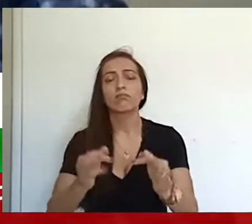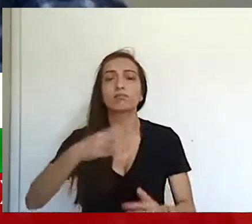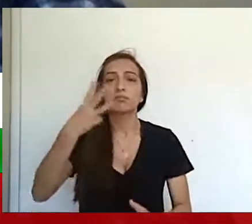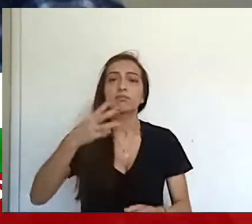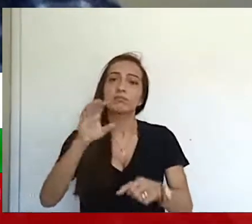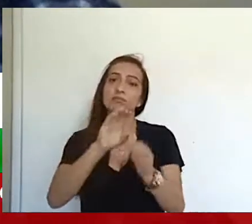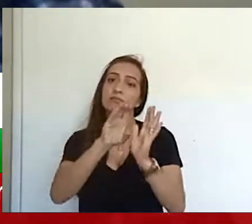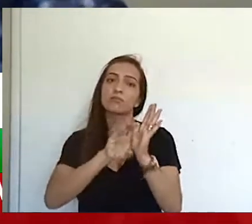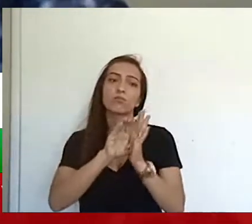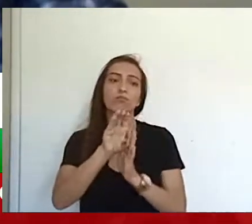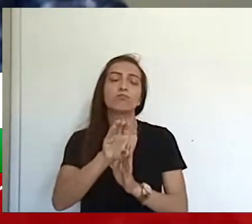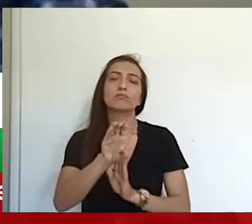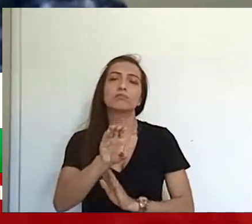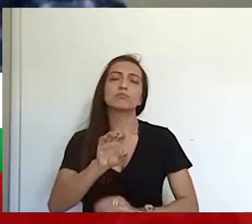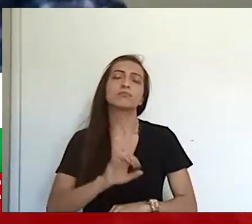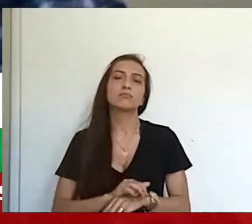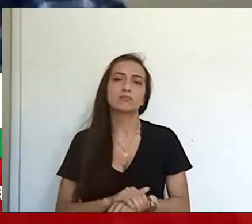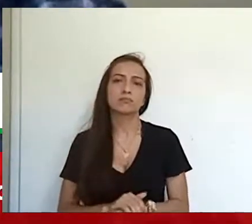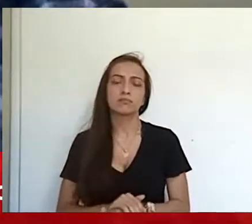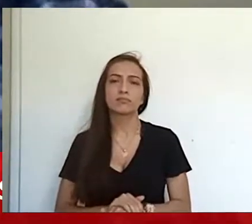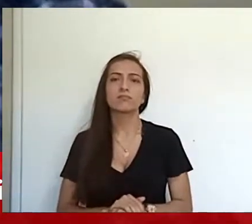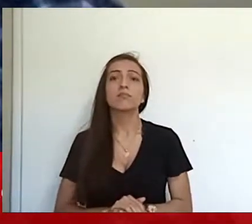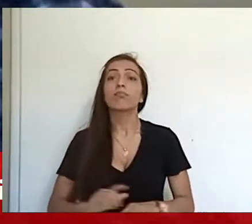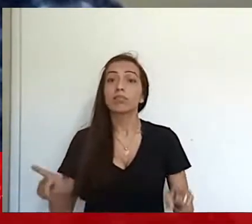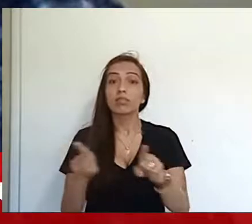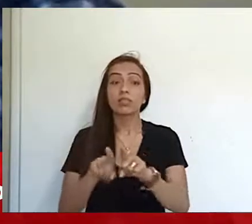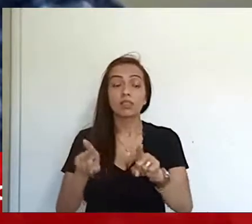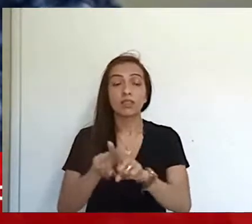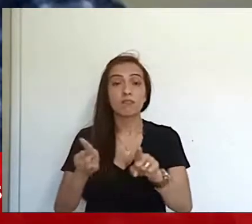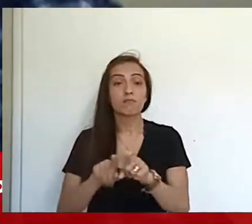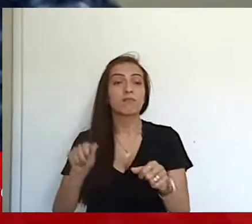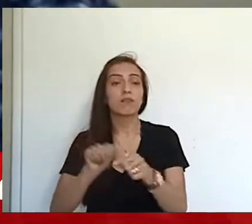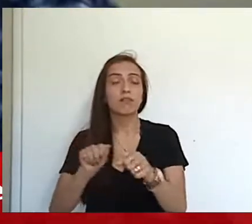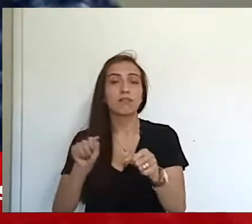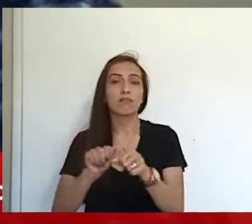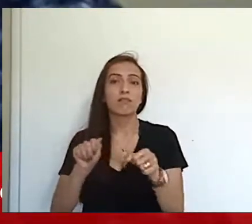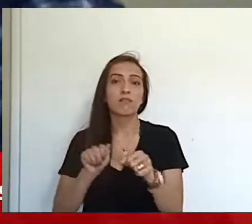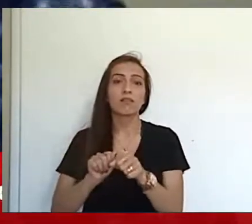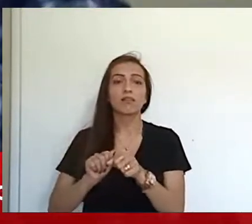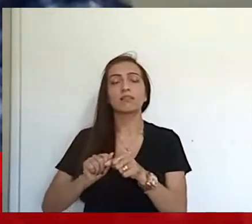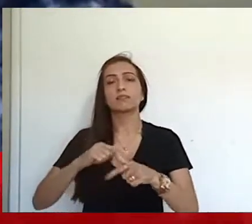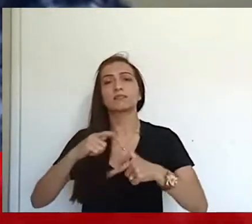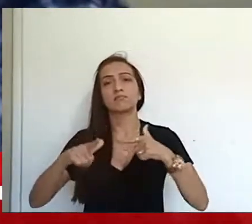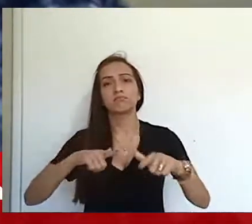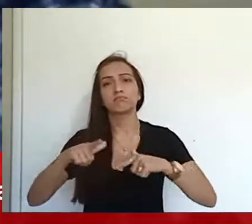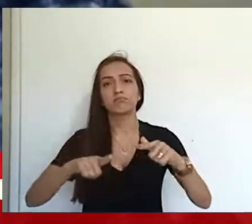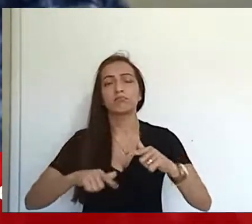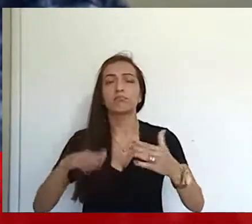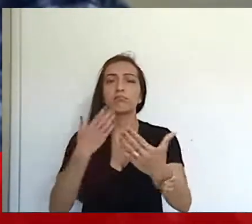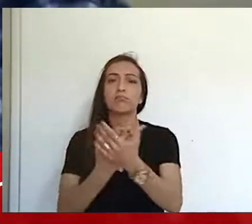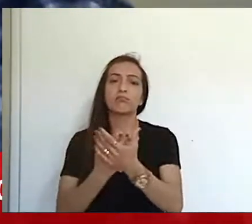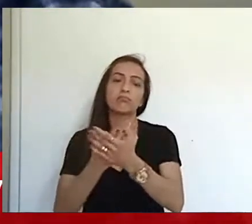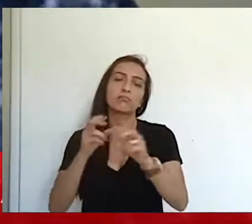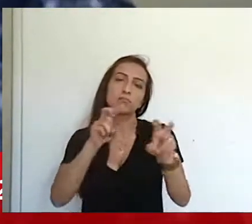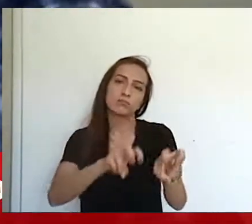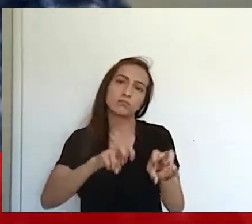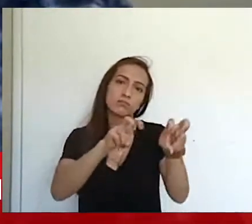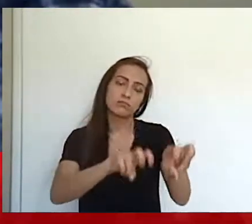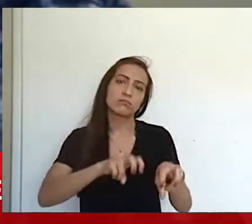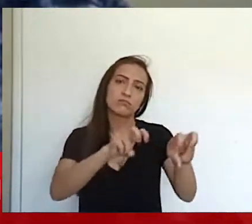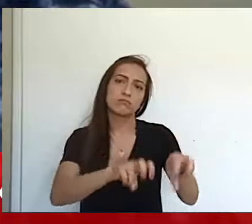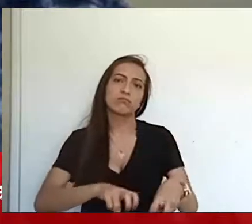e nesse momento também a gente fez um plano de ação para escolas do campo, né, a gente da escola do campo, na nossa realidade,